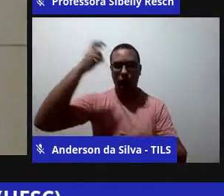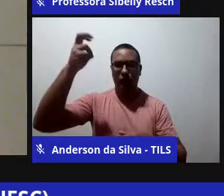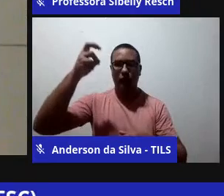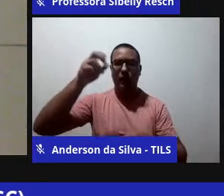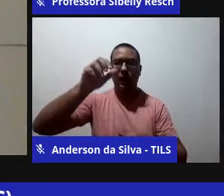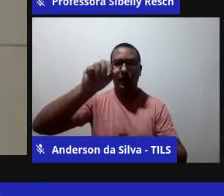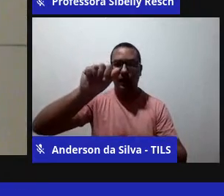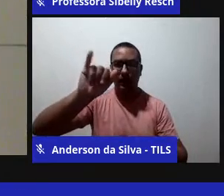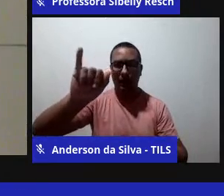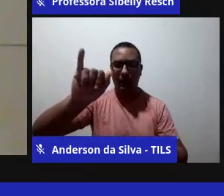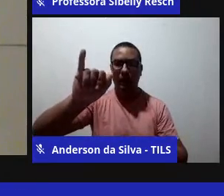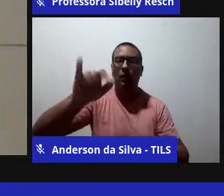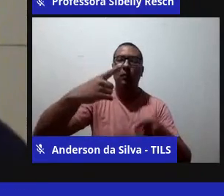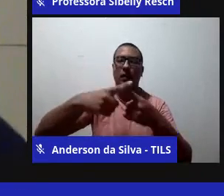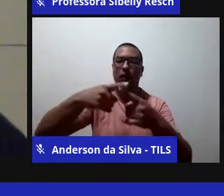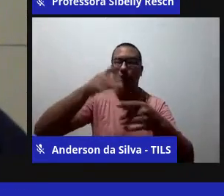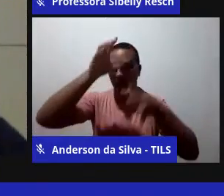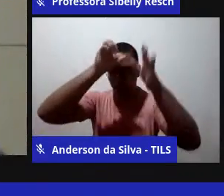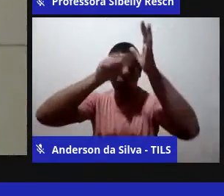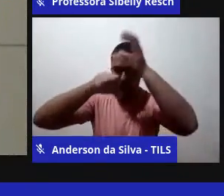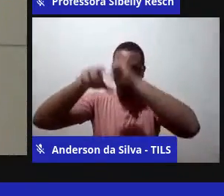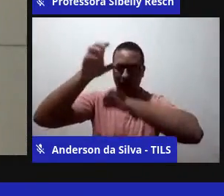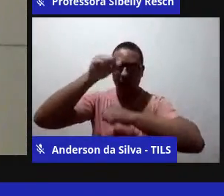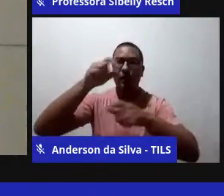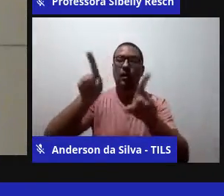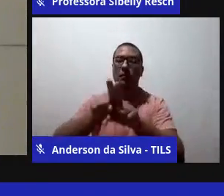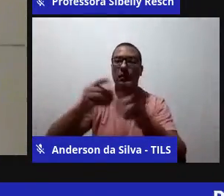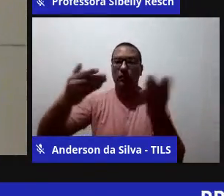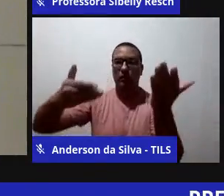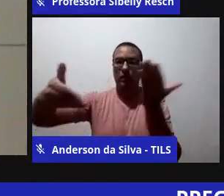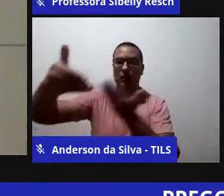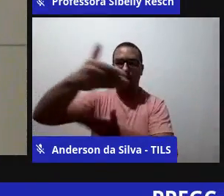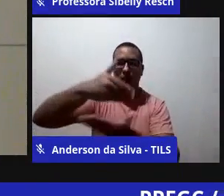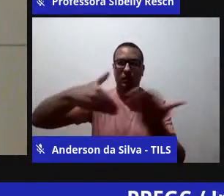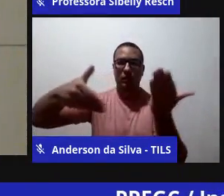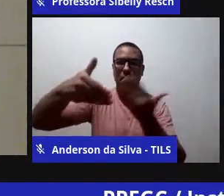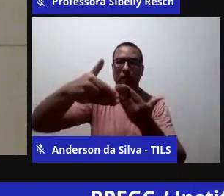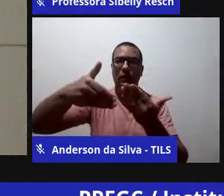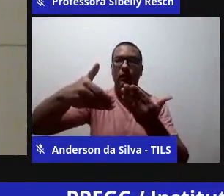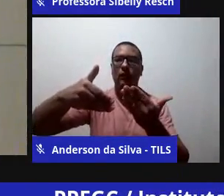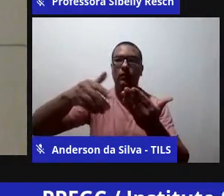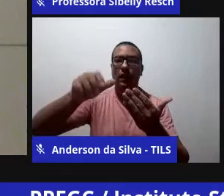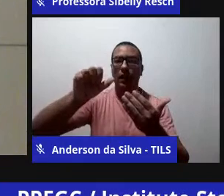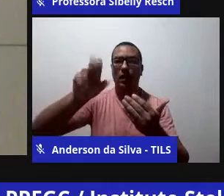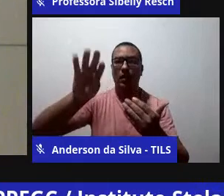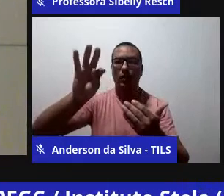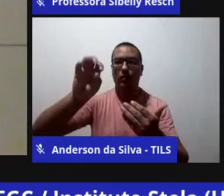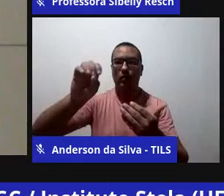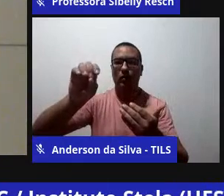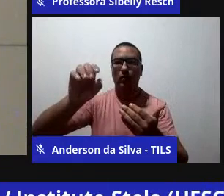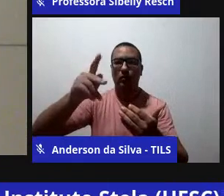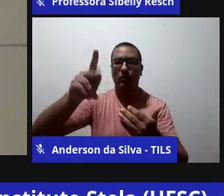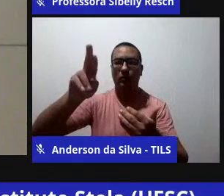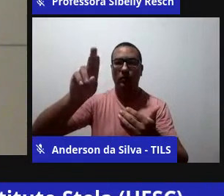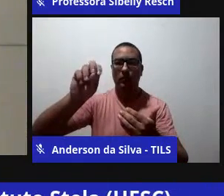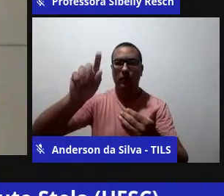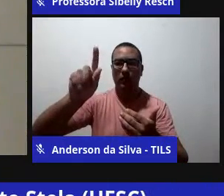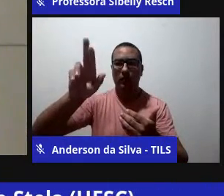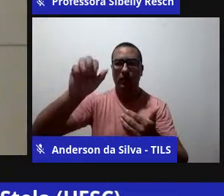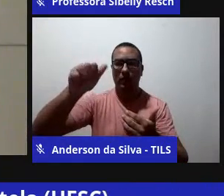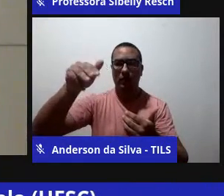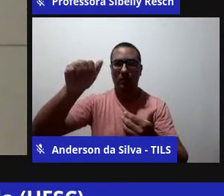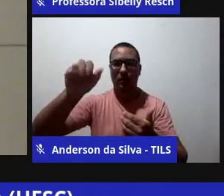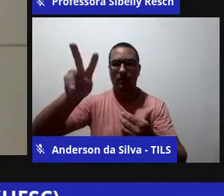máquina, porque eles vão interagir entre eles serão autoprogramáveis. Esses robôs, eles vão ter